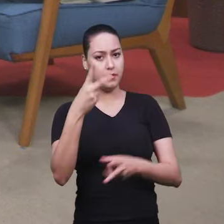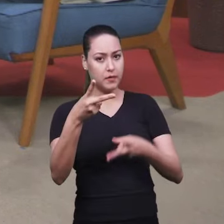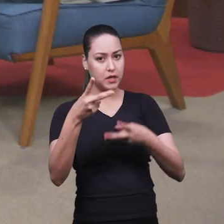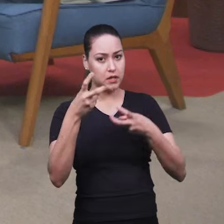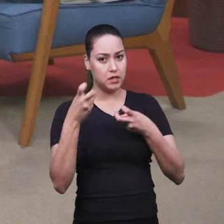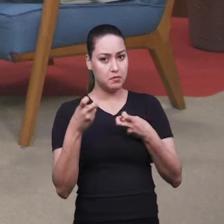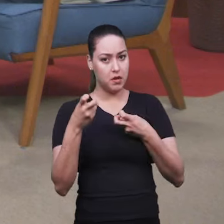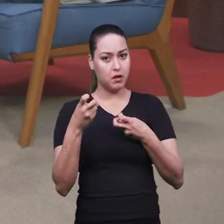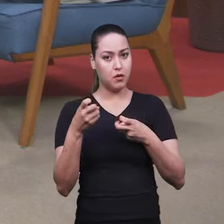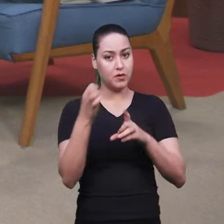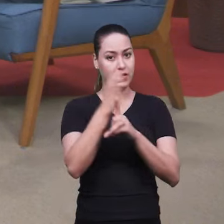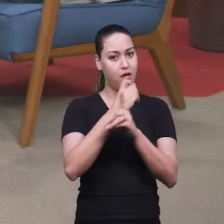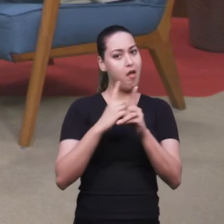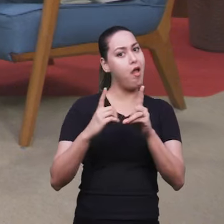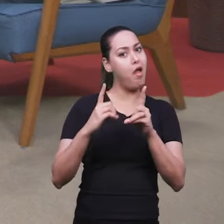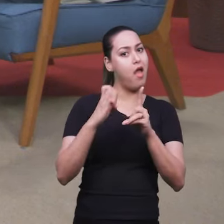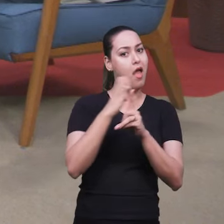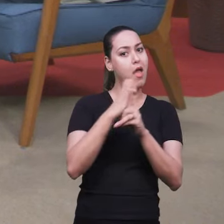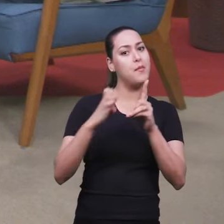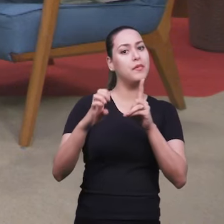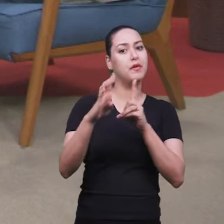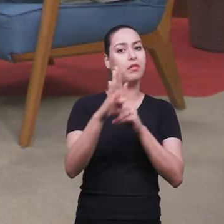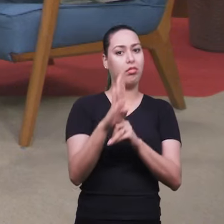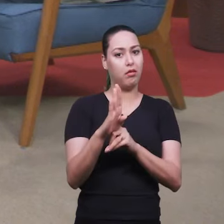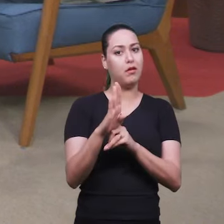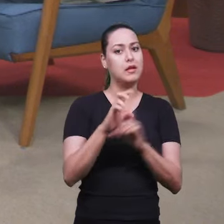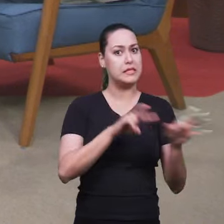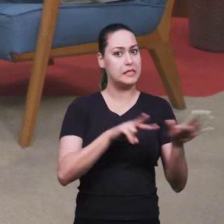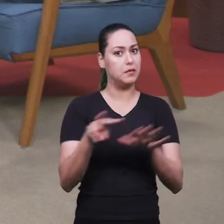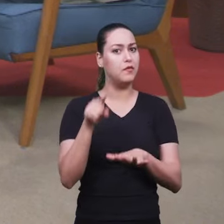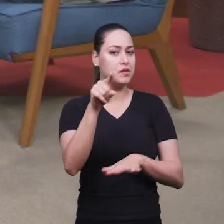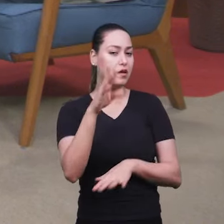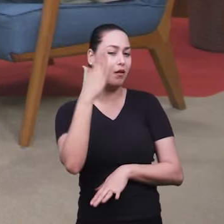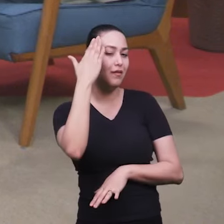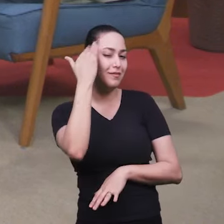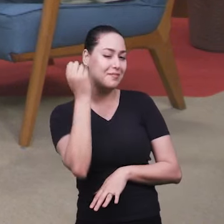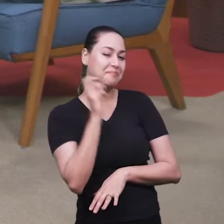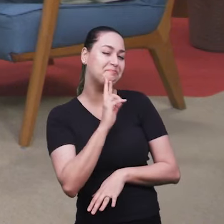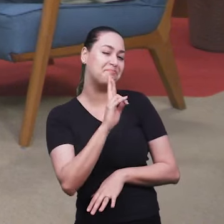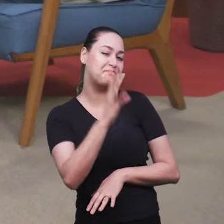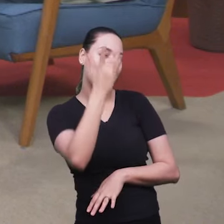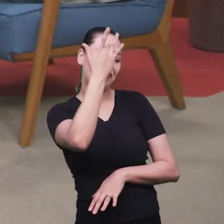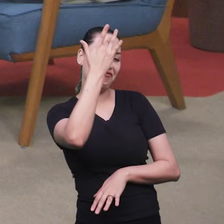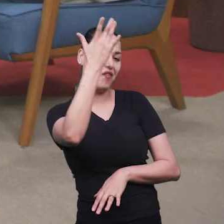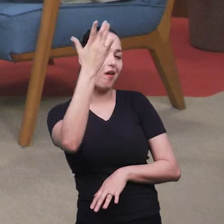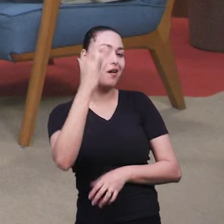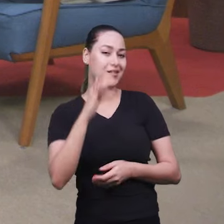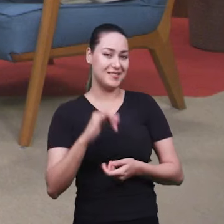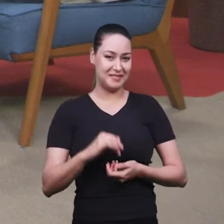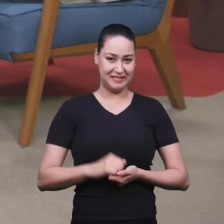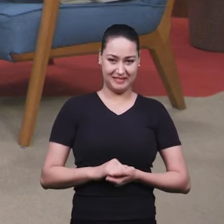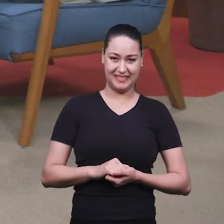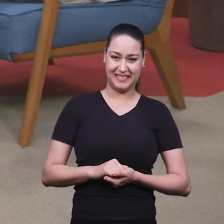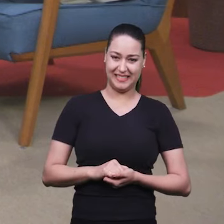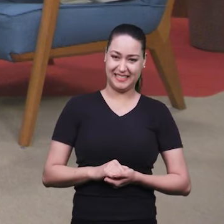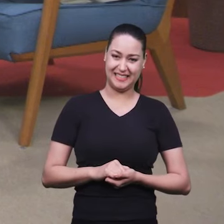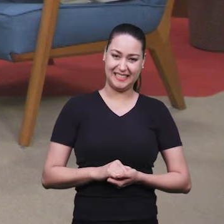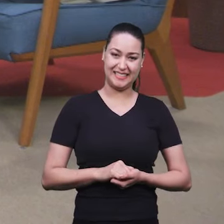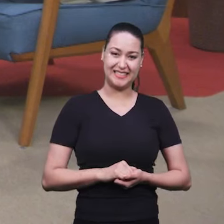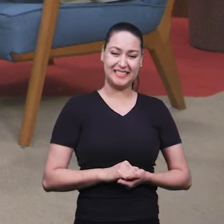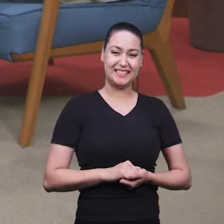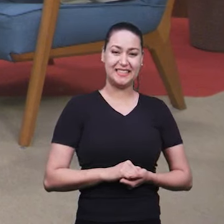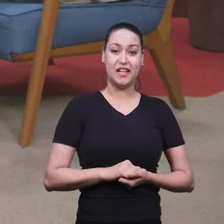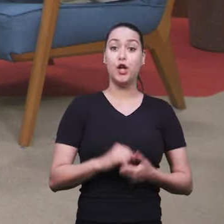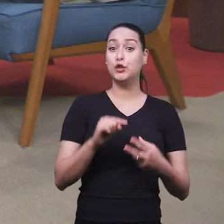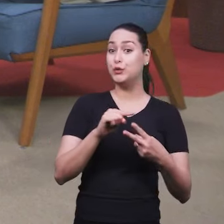você acompanhou o que foi tratado na Escola Bíblica Dominical nessa semana, você vai saber responder essa pergunta muito bem. E nós